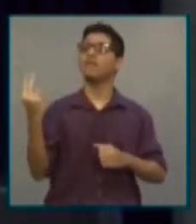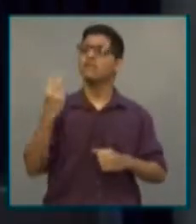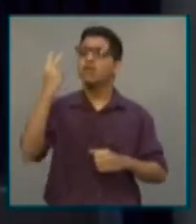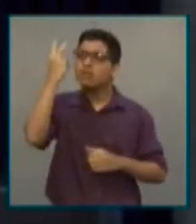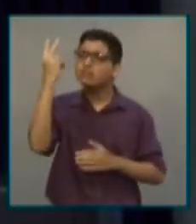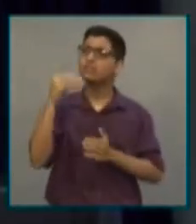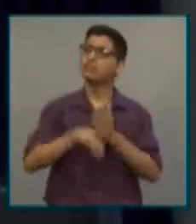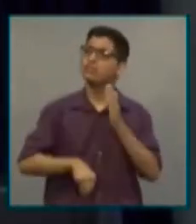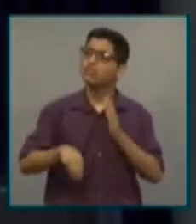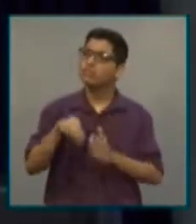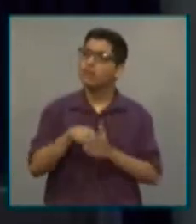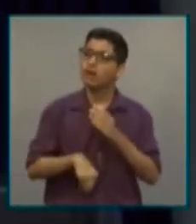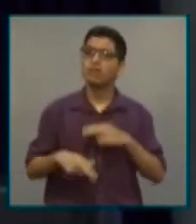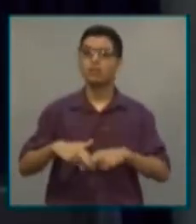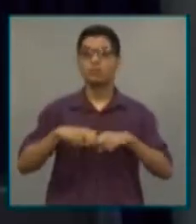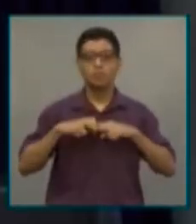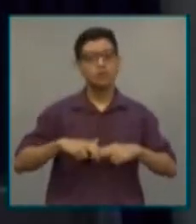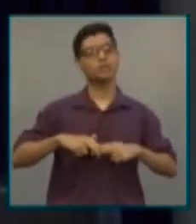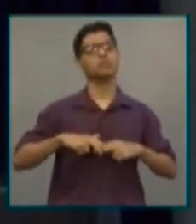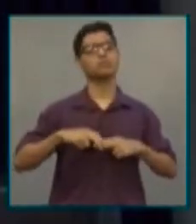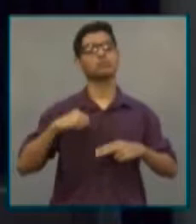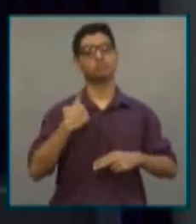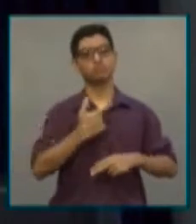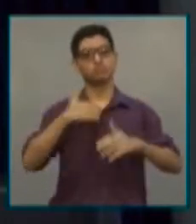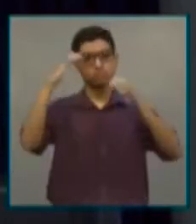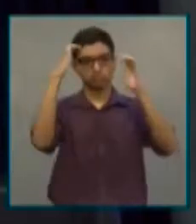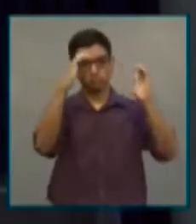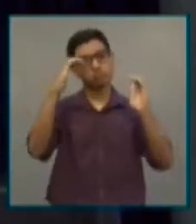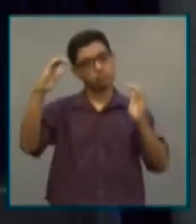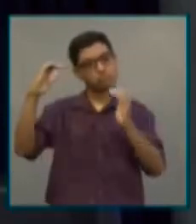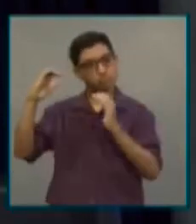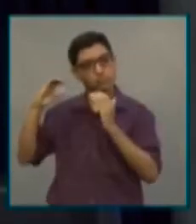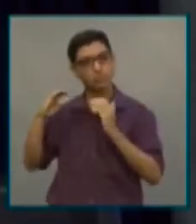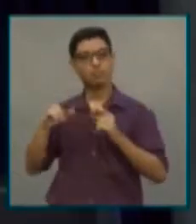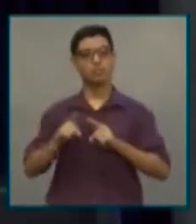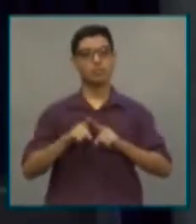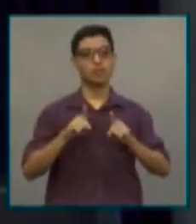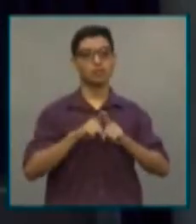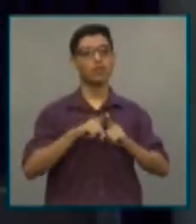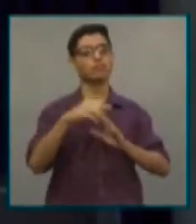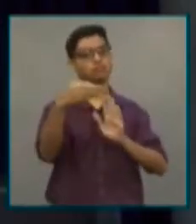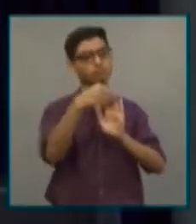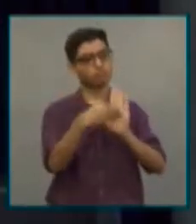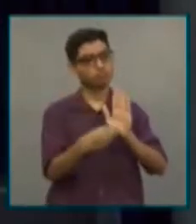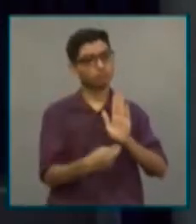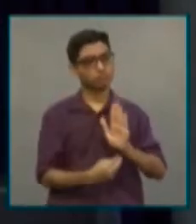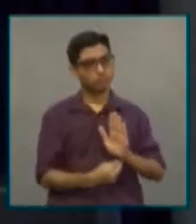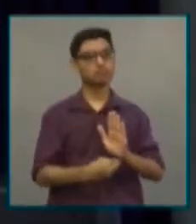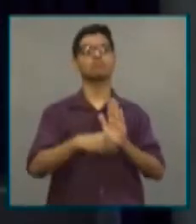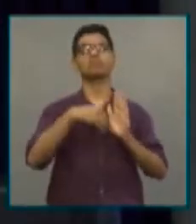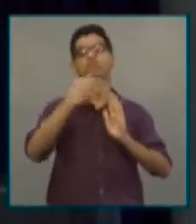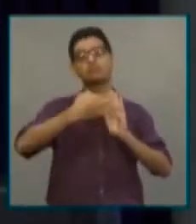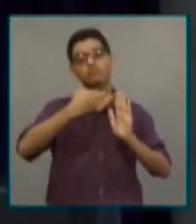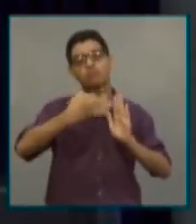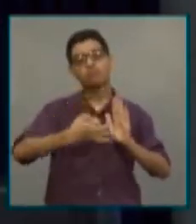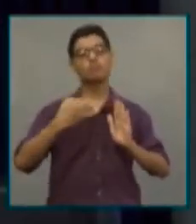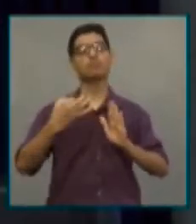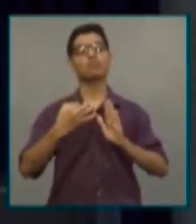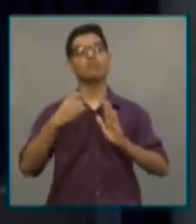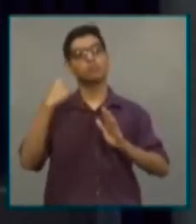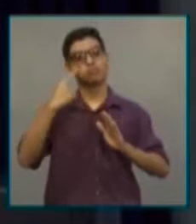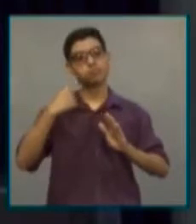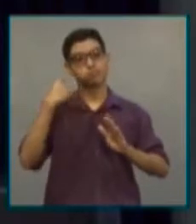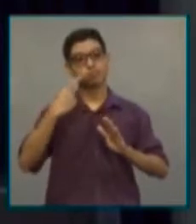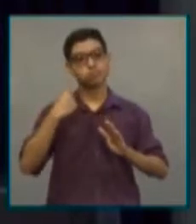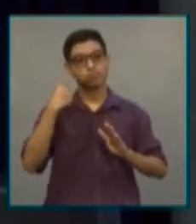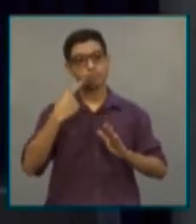mecanismos efetivos da nossa ordem para albergar as nossas prerrogativas. O segundo pilar, e aqui se fala de propostas, é